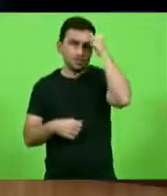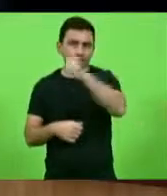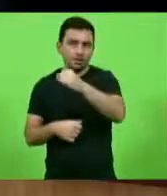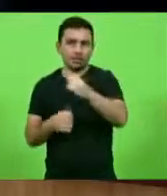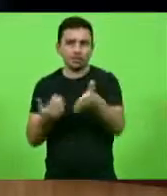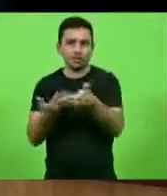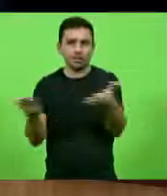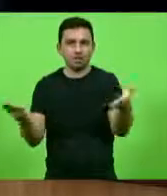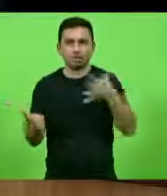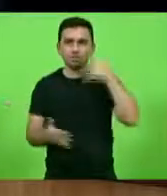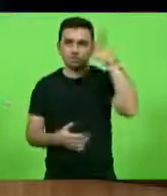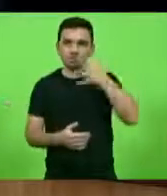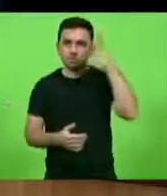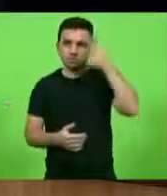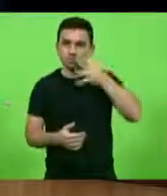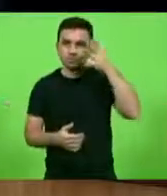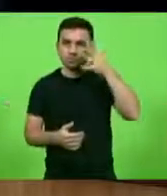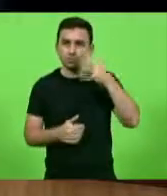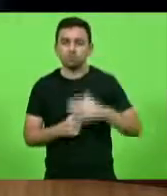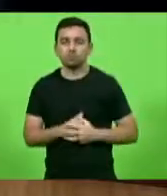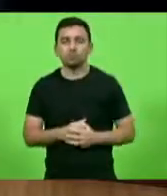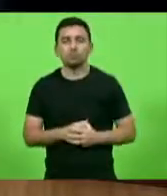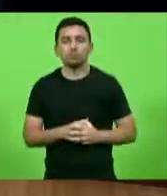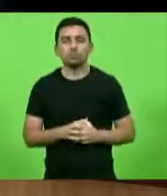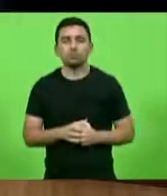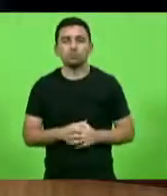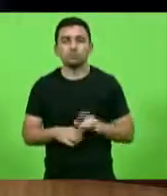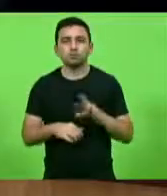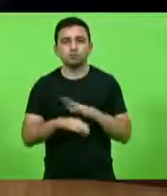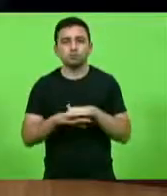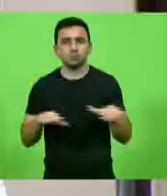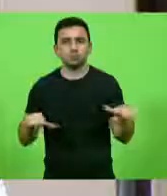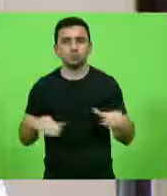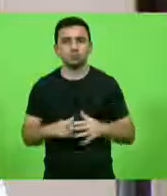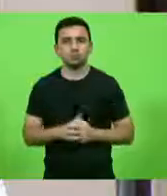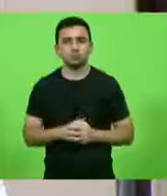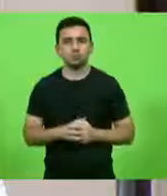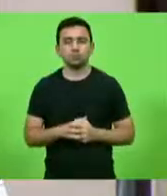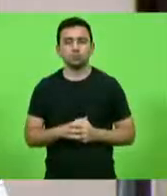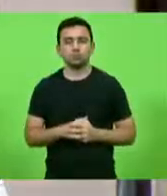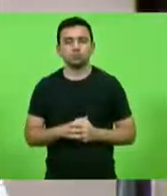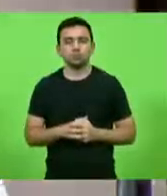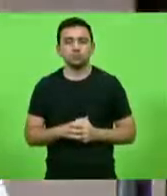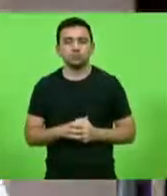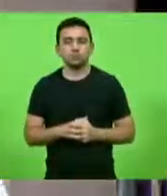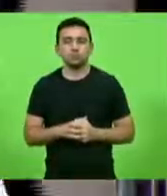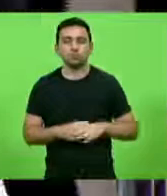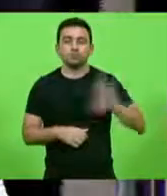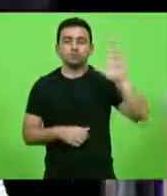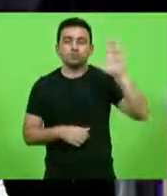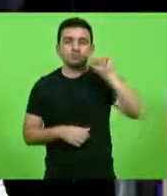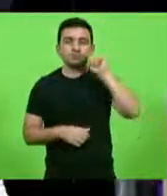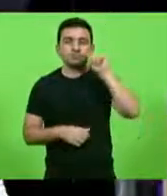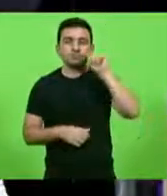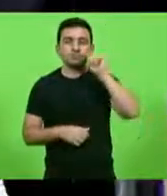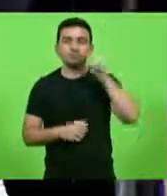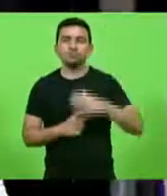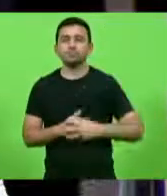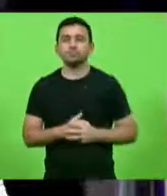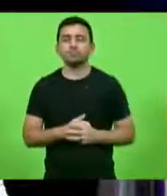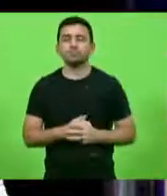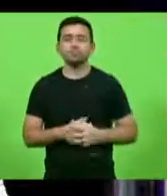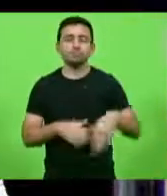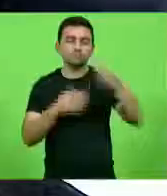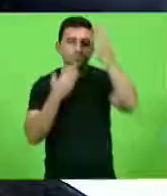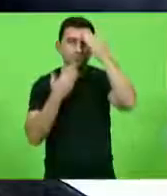de fala, esse tipo de cultura. É isso, presidente. Senhor presidente, deputada Ana, para discutir? Para discutir, deputada Ana Campagnolo. Muito